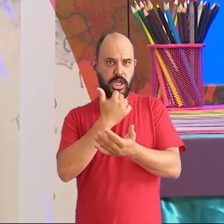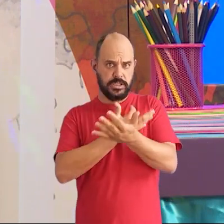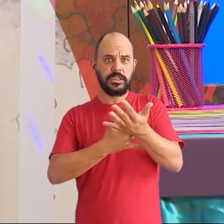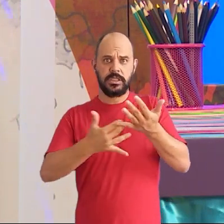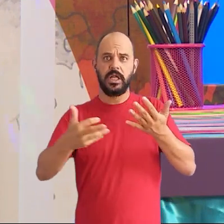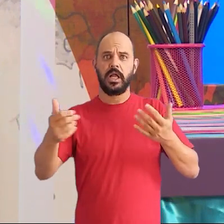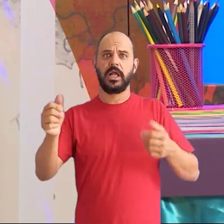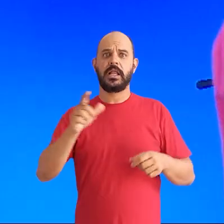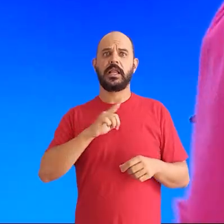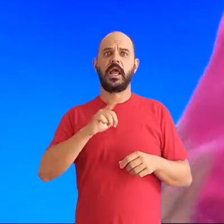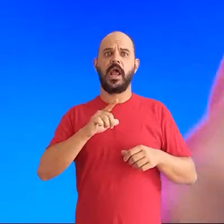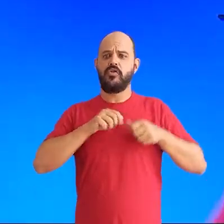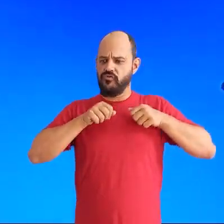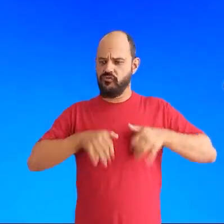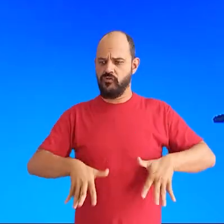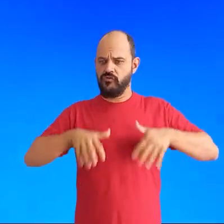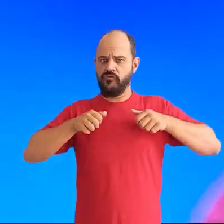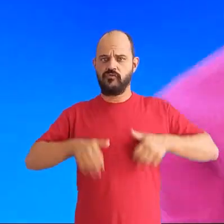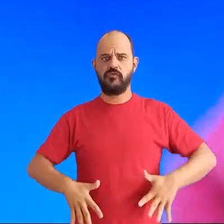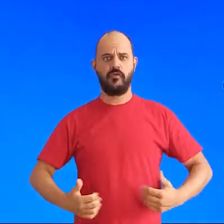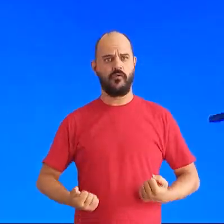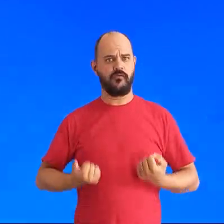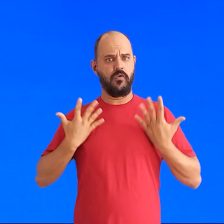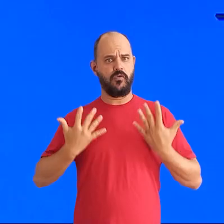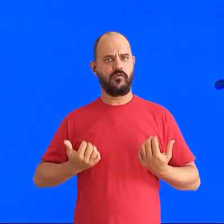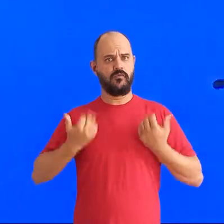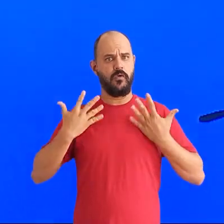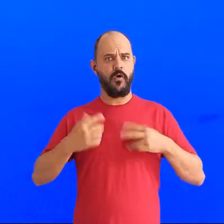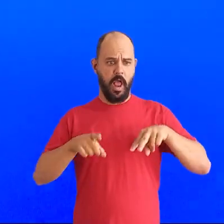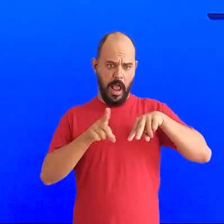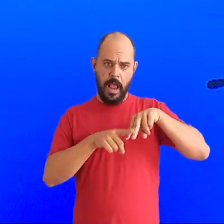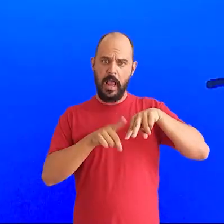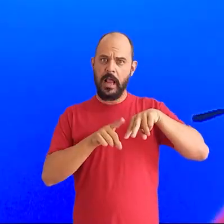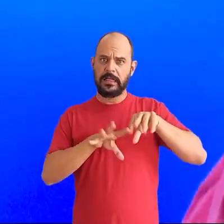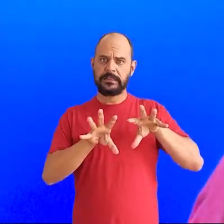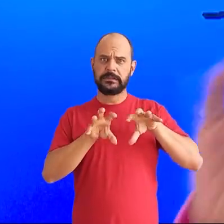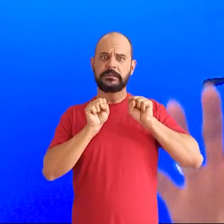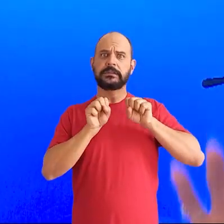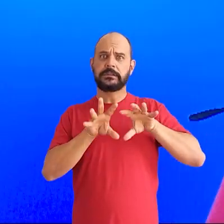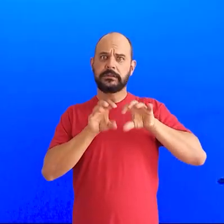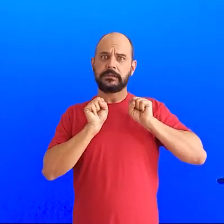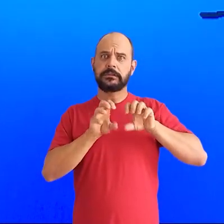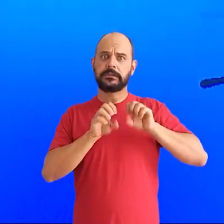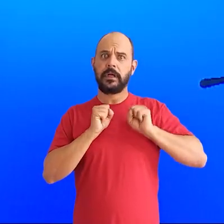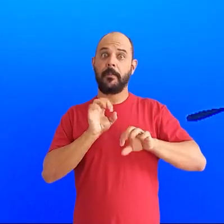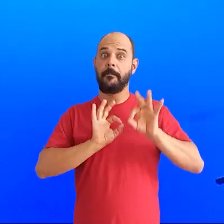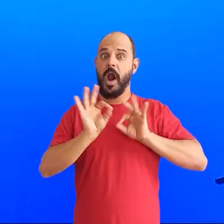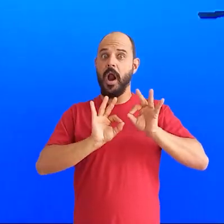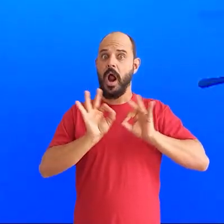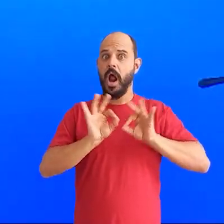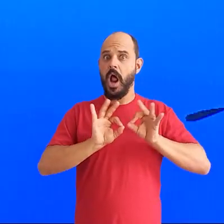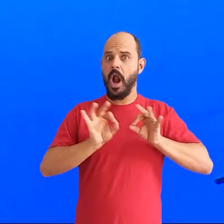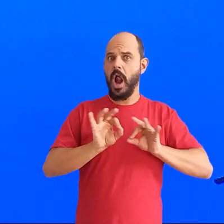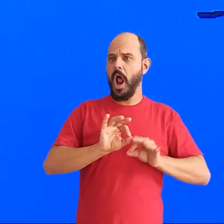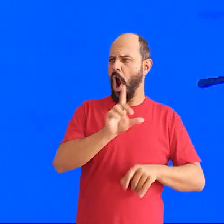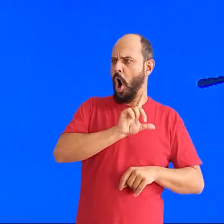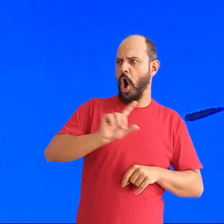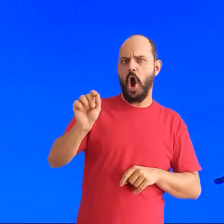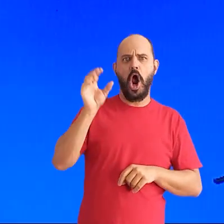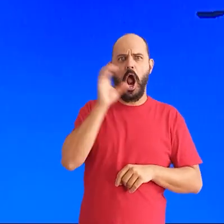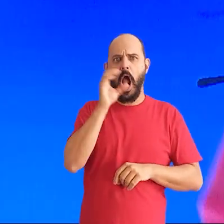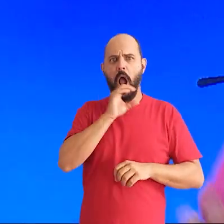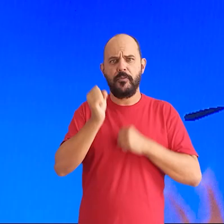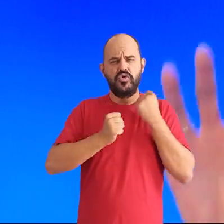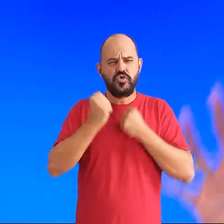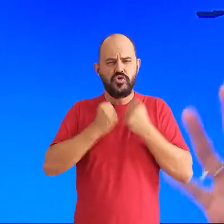arterial também aumenta. Os músculos das pernas entram em contração e se preparam para correr de repente,